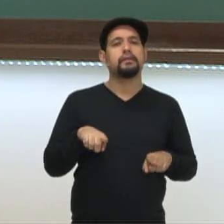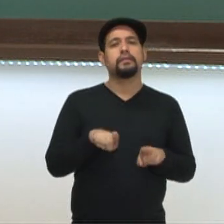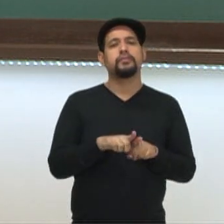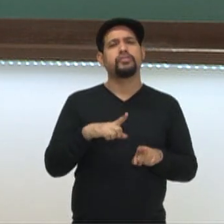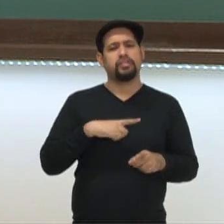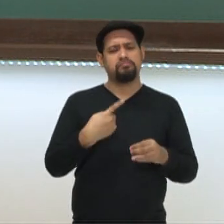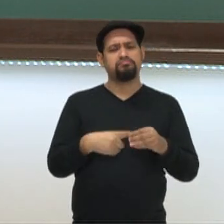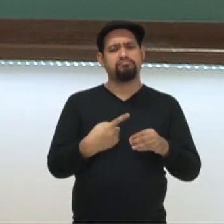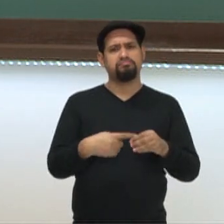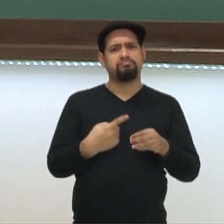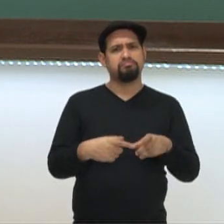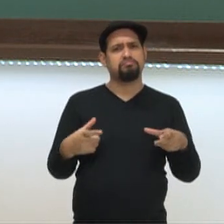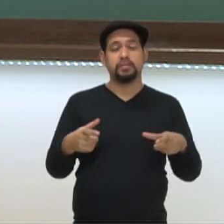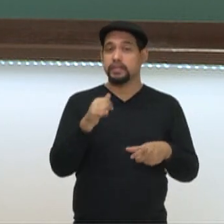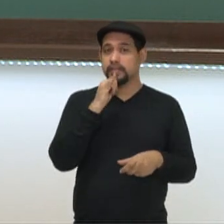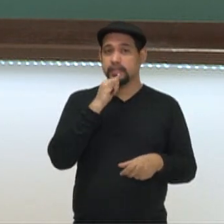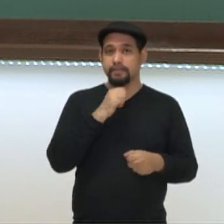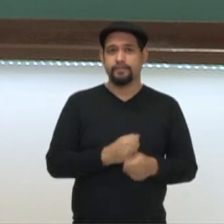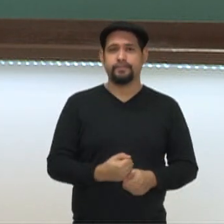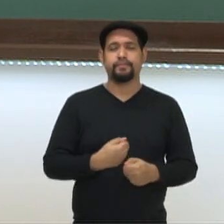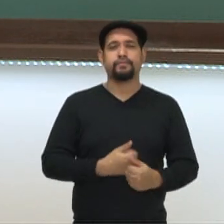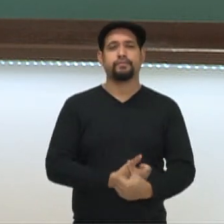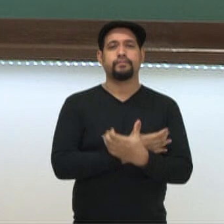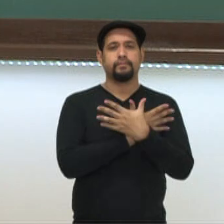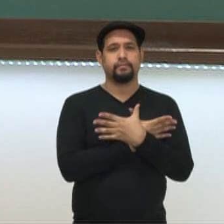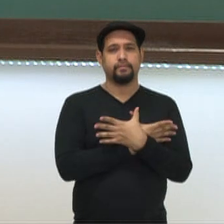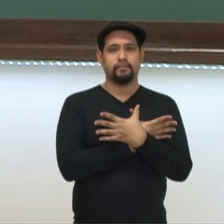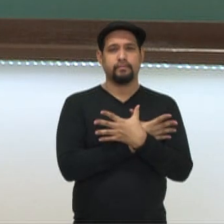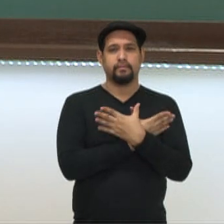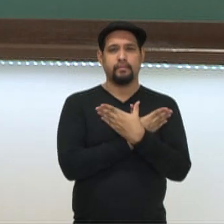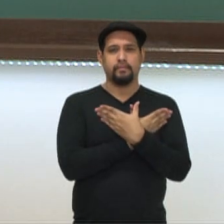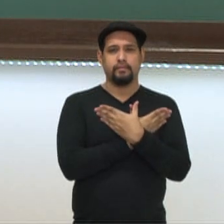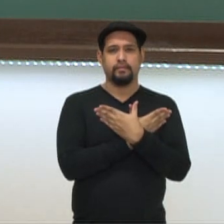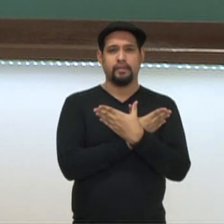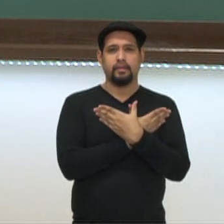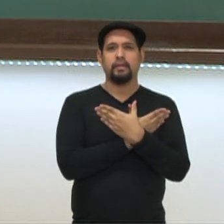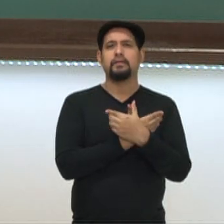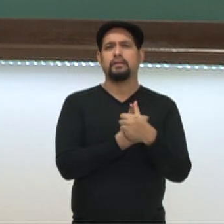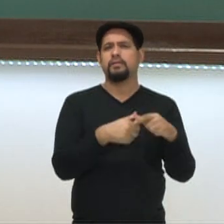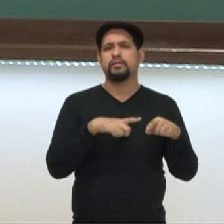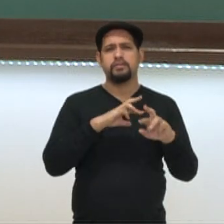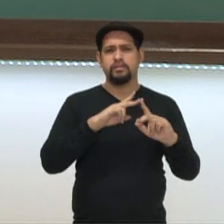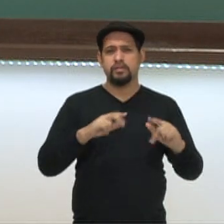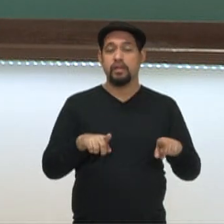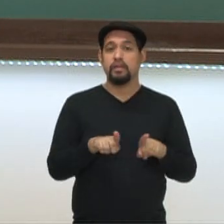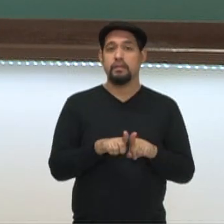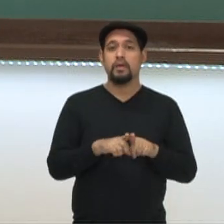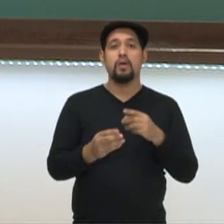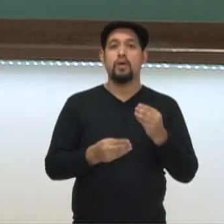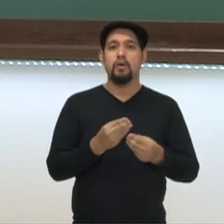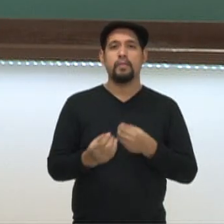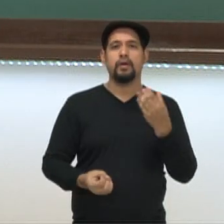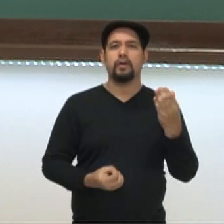grandes cidades. Os Inca, Maia e Azteca, que são povos chamados de pré-colombianos, construíram grandes pirâmides,